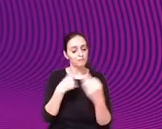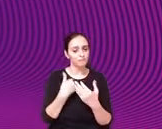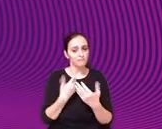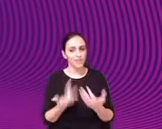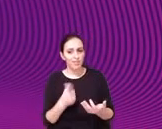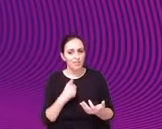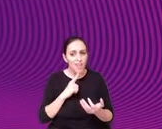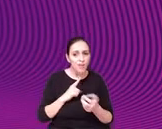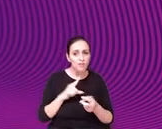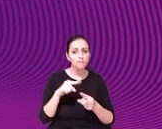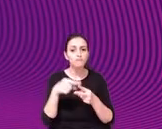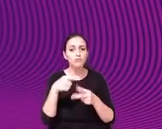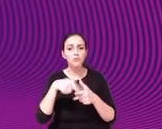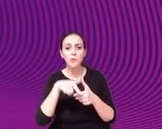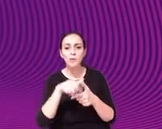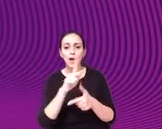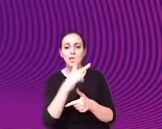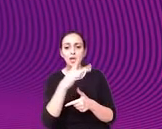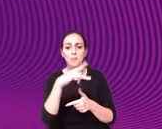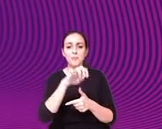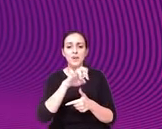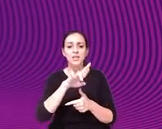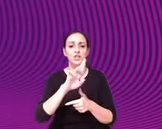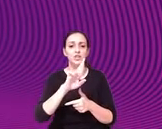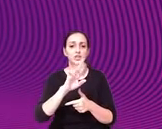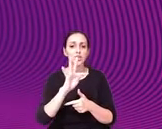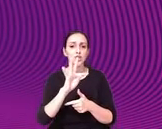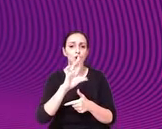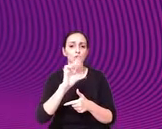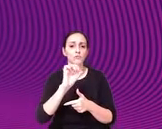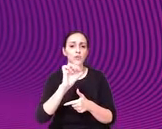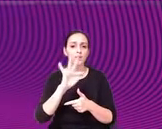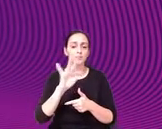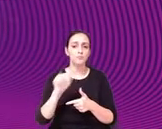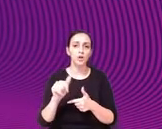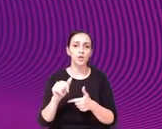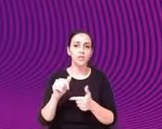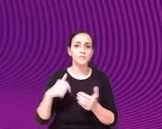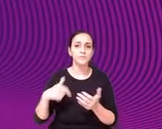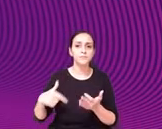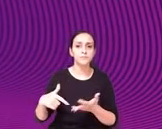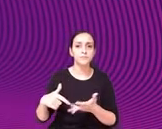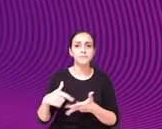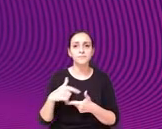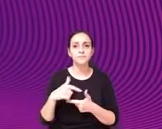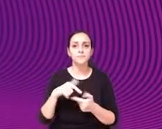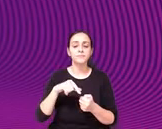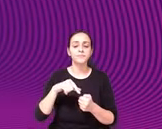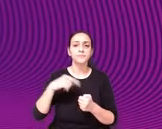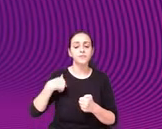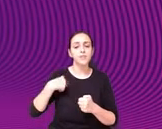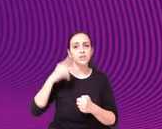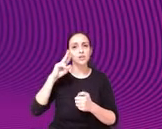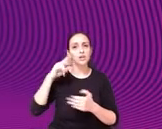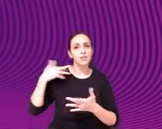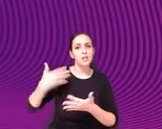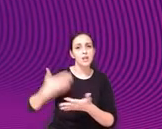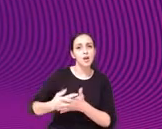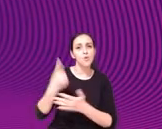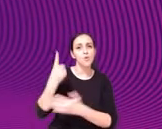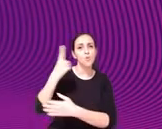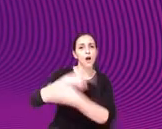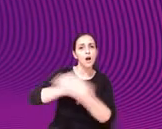hipertrófica? E também relata que durante a história dela, 1 ano antes de